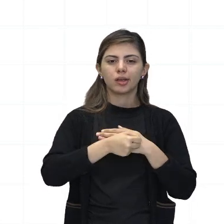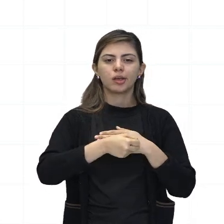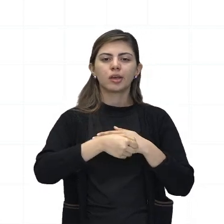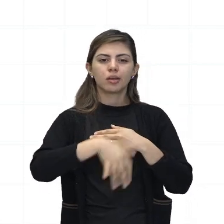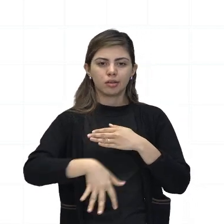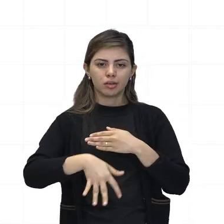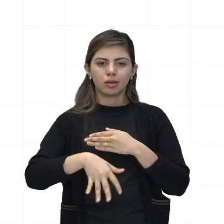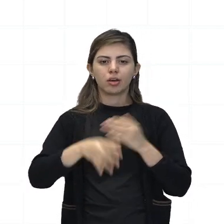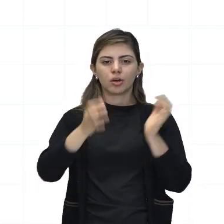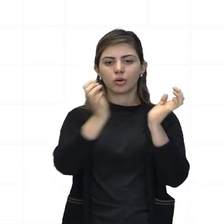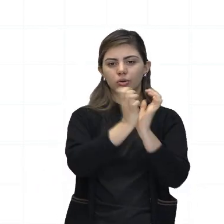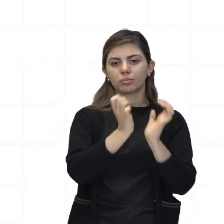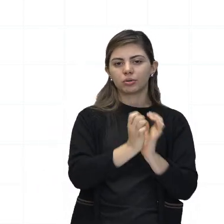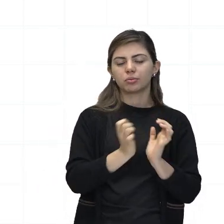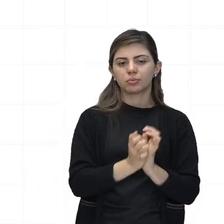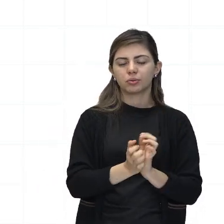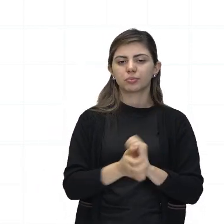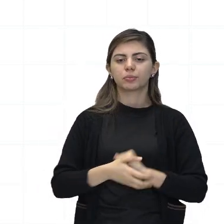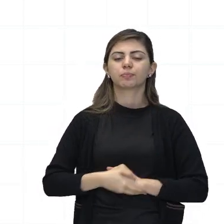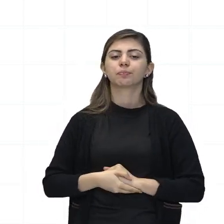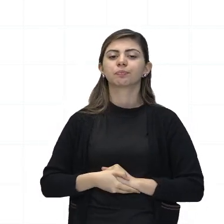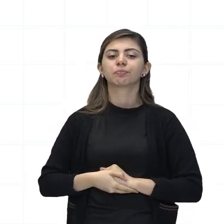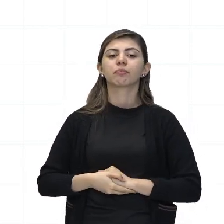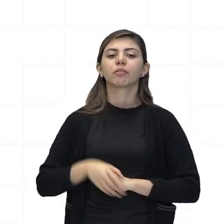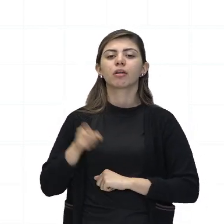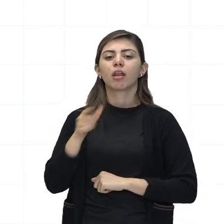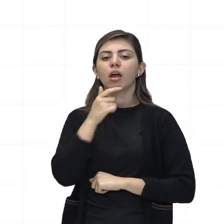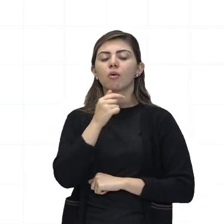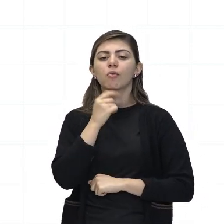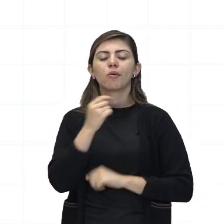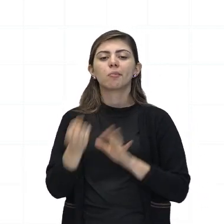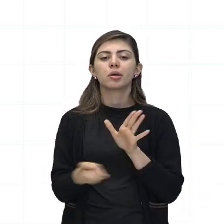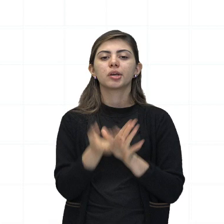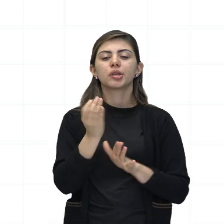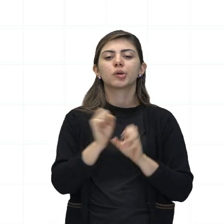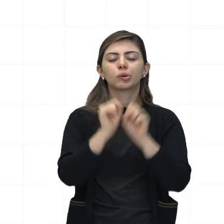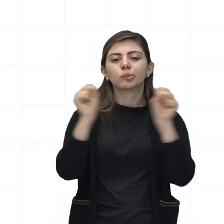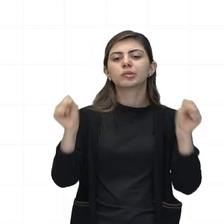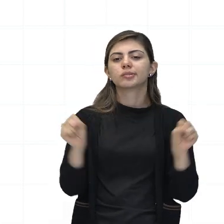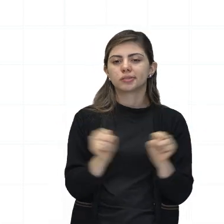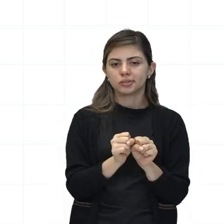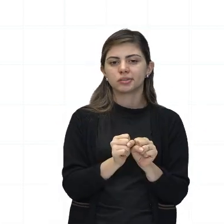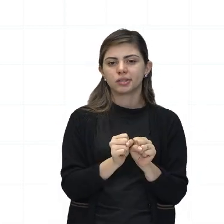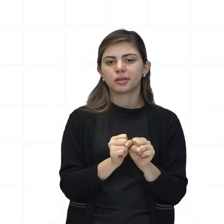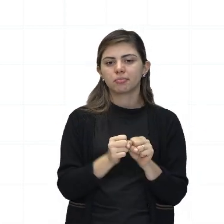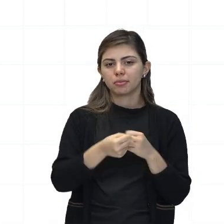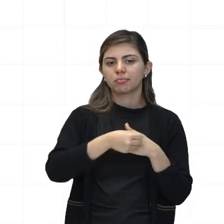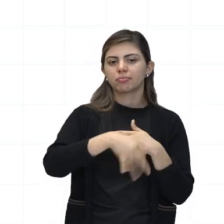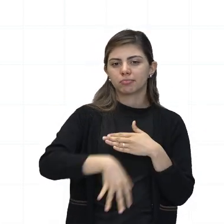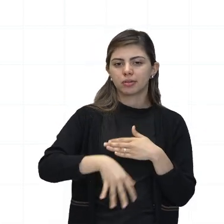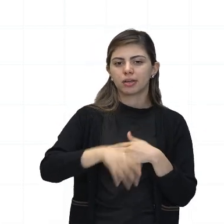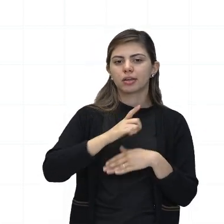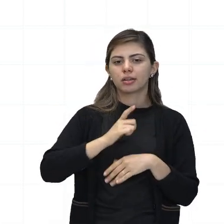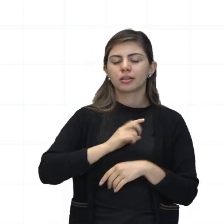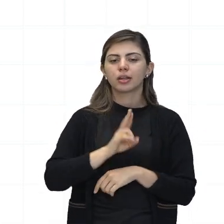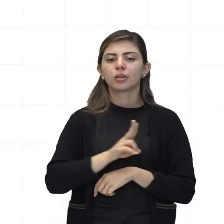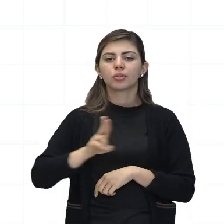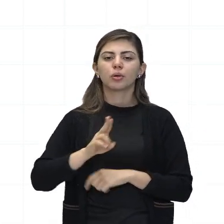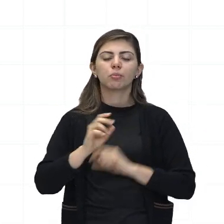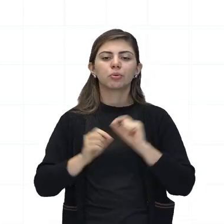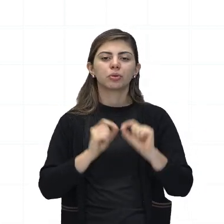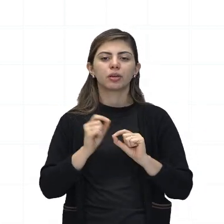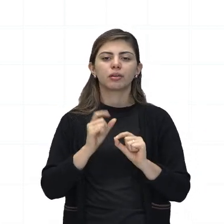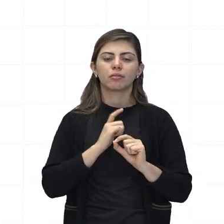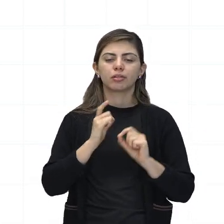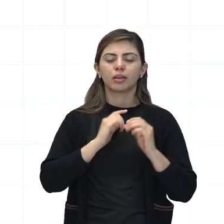de Linneu. Linneu ele estabeleceu um sistema hierárquico de táxons, também chamado de